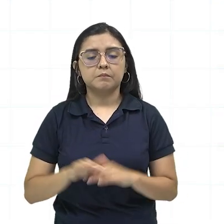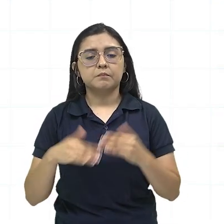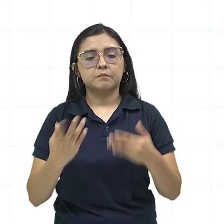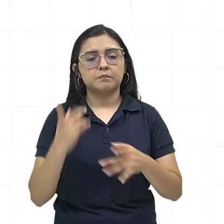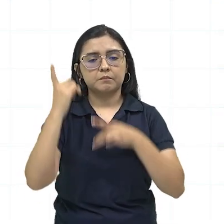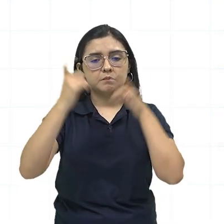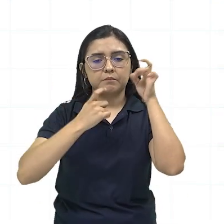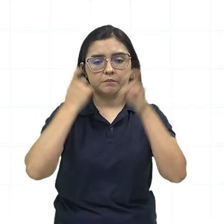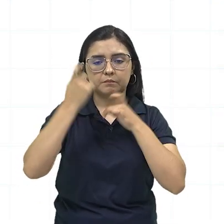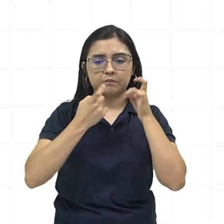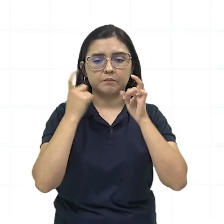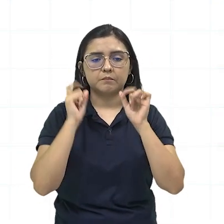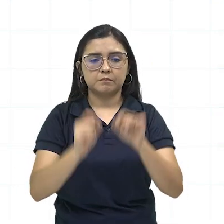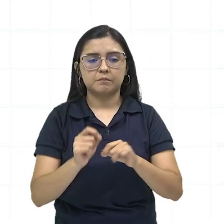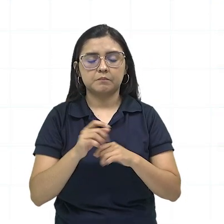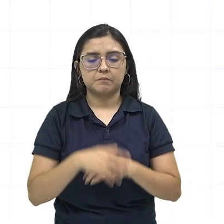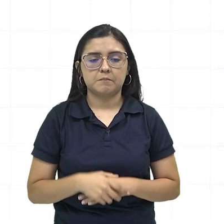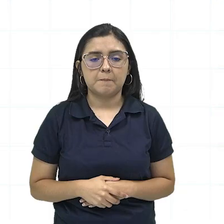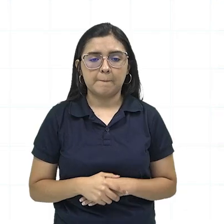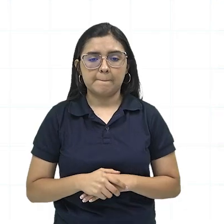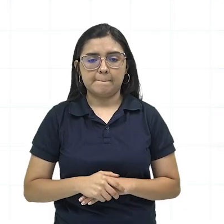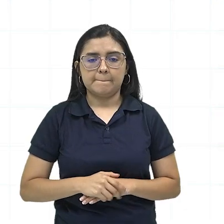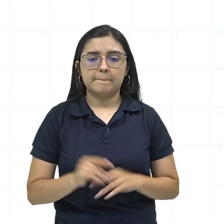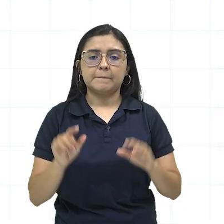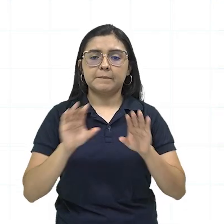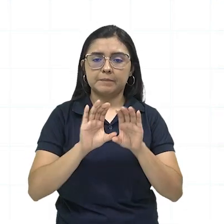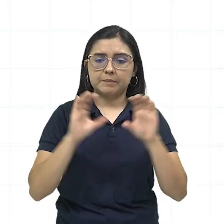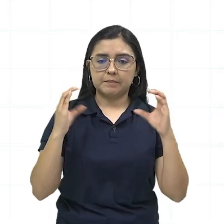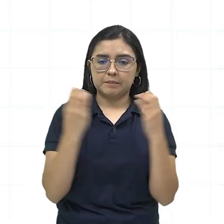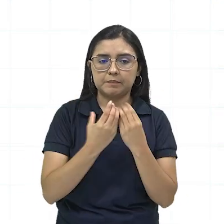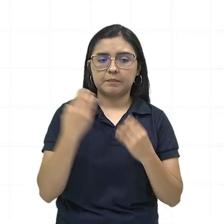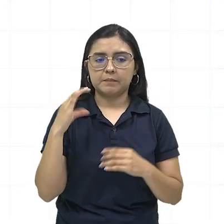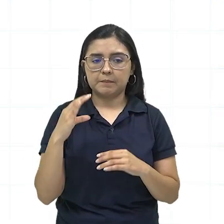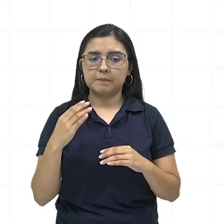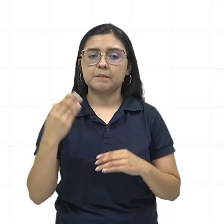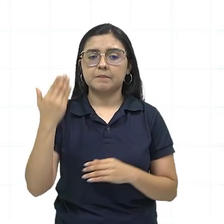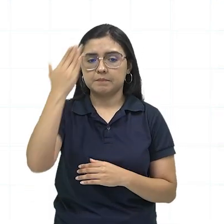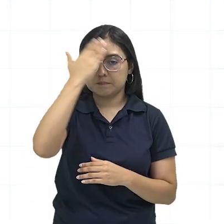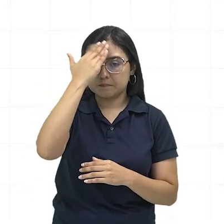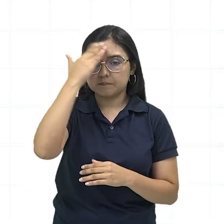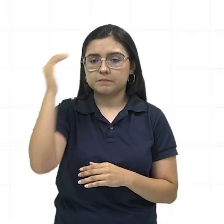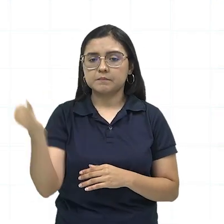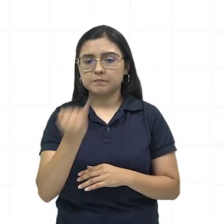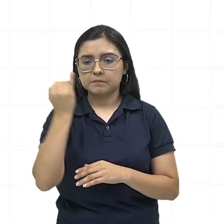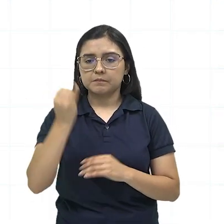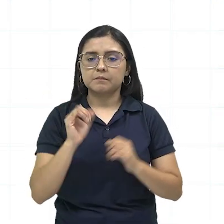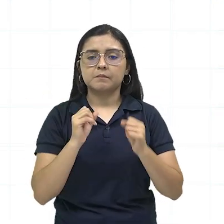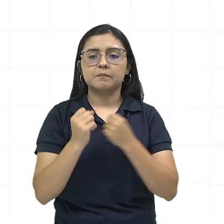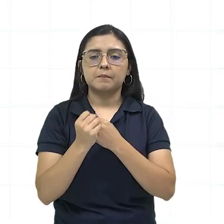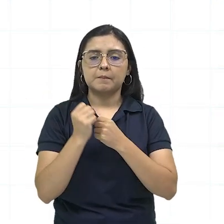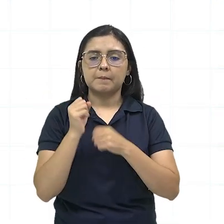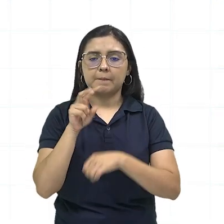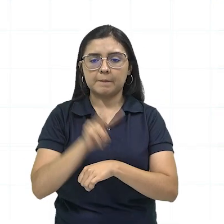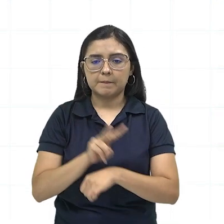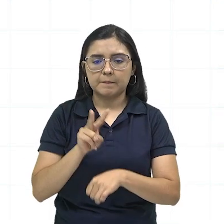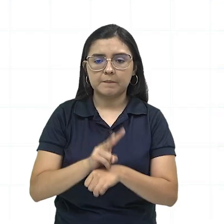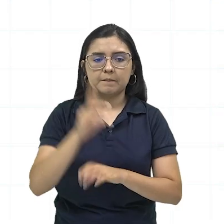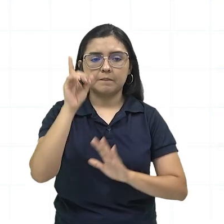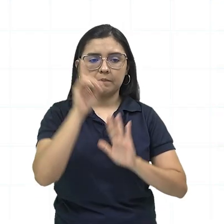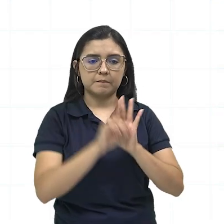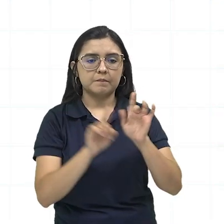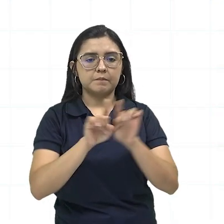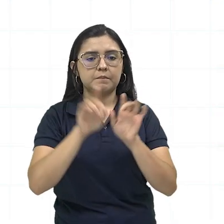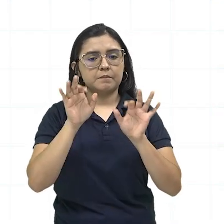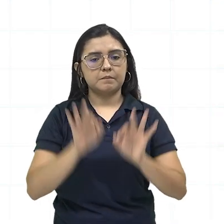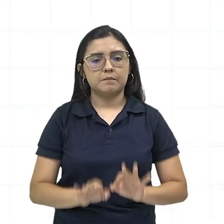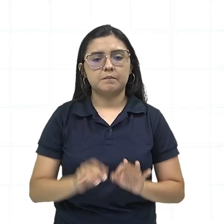em situar o seu leitor. Então, a comunidade científica reconhece a importância de proteger os direitos e a dignidade dos participantes